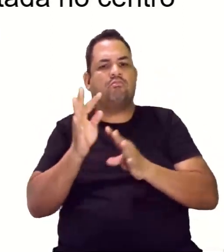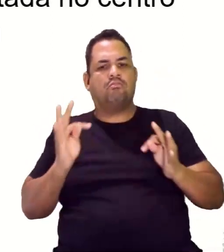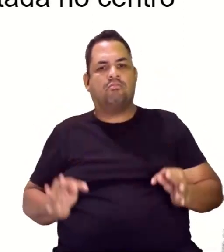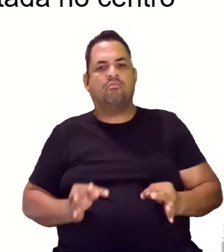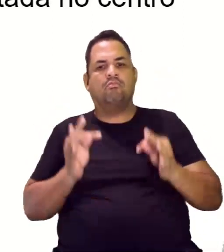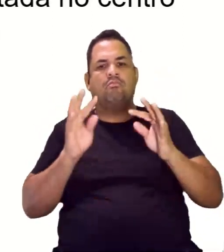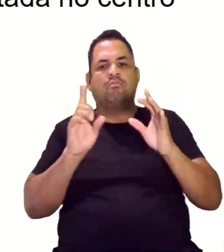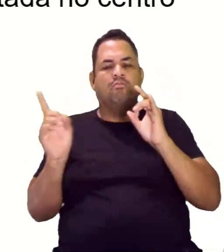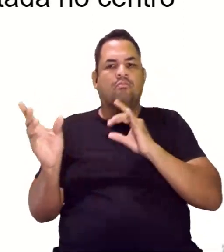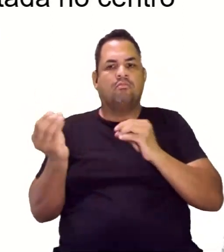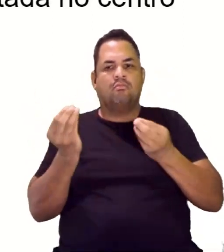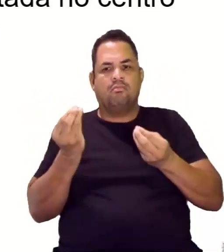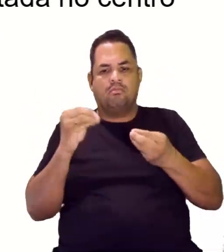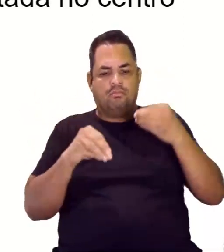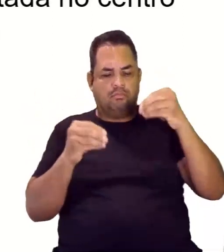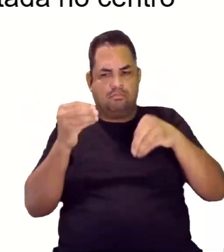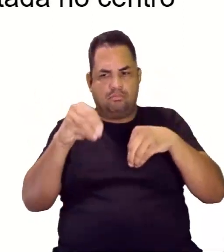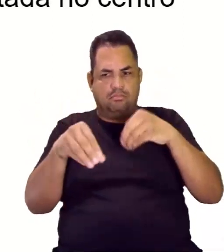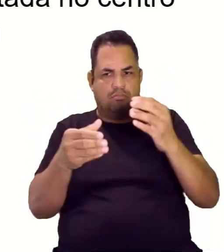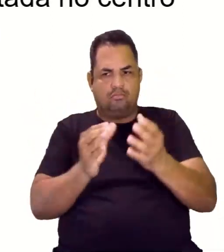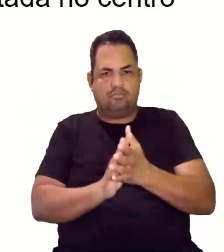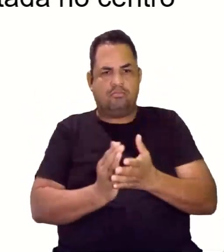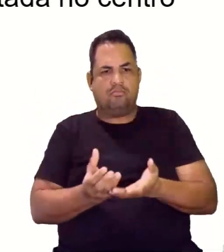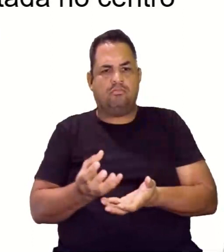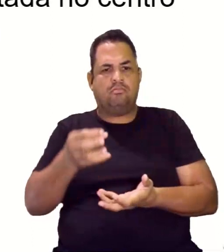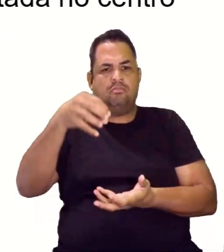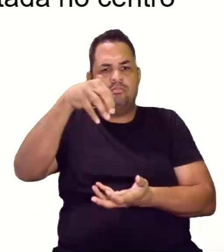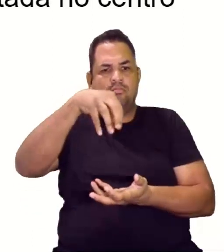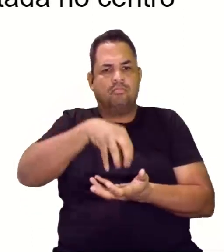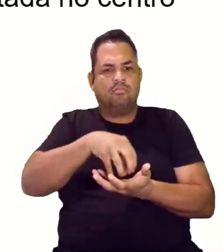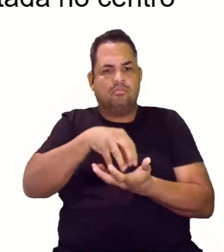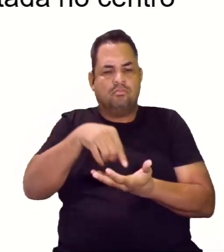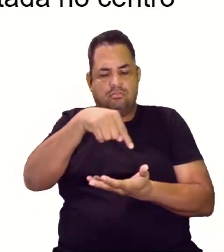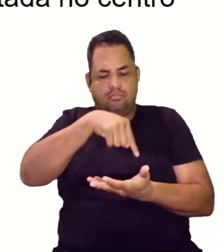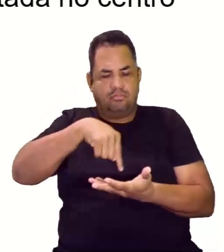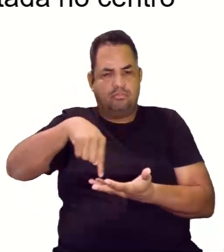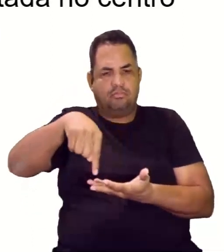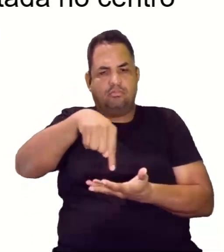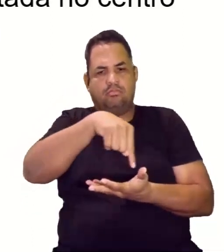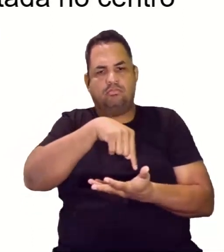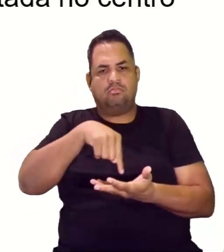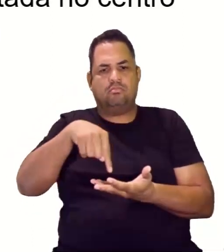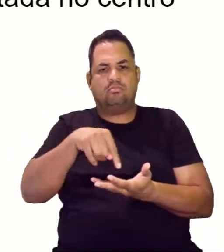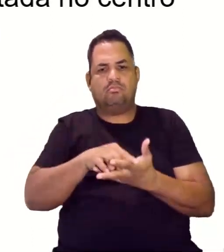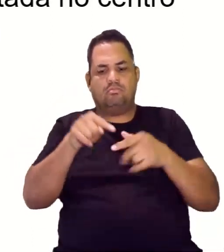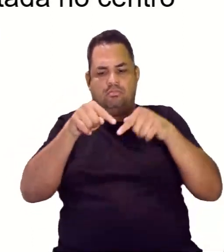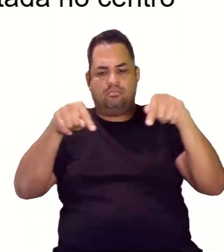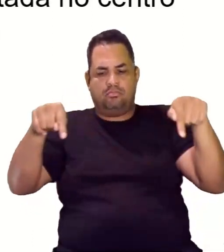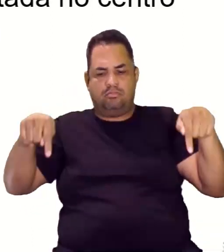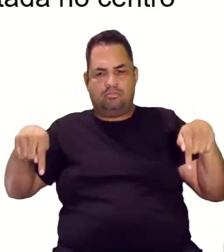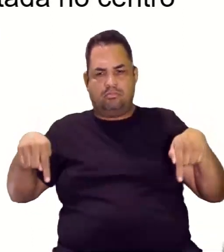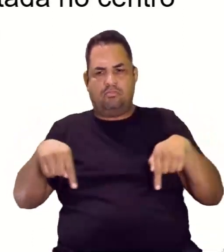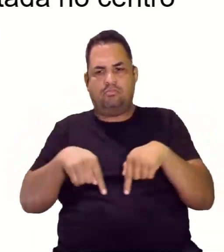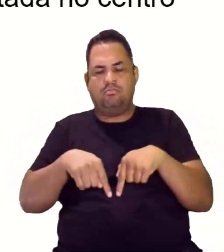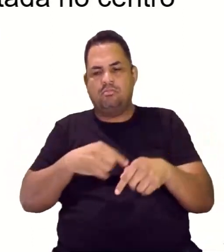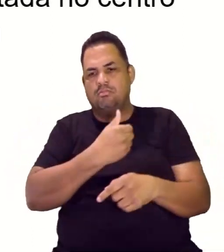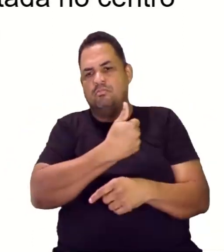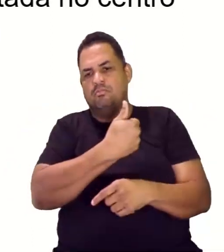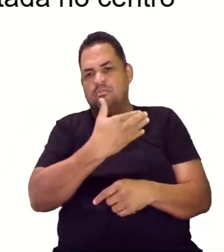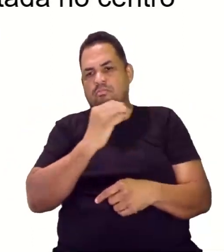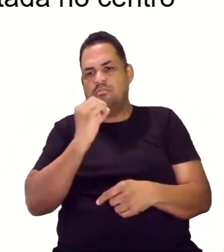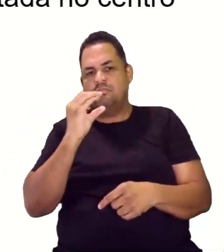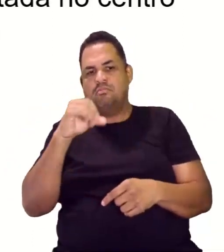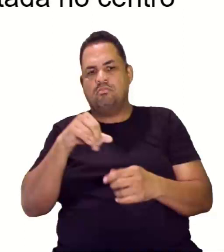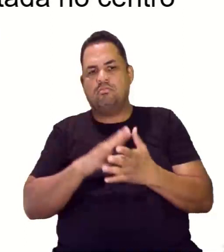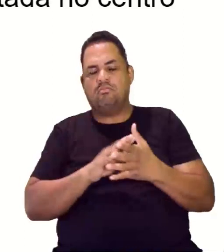recomendações técnicas, cada muda é plantada no centro de uma pequena região retangular, de